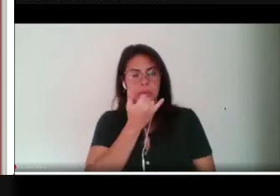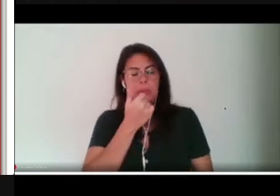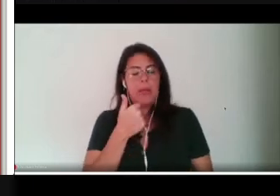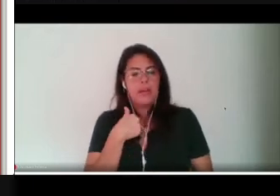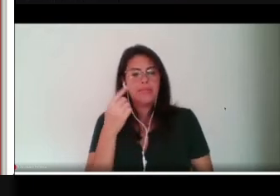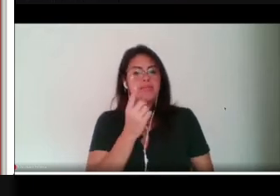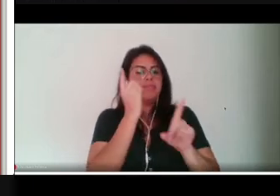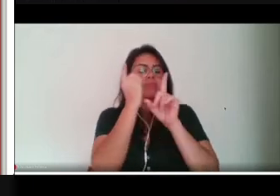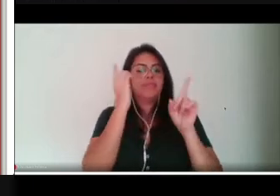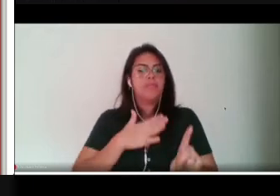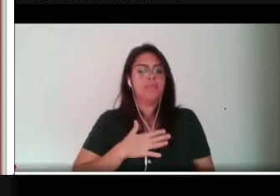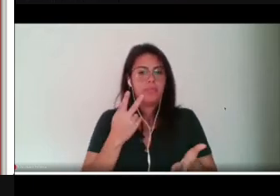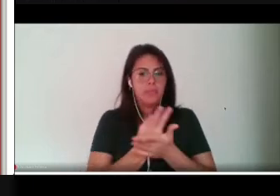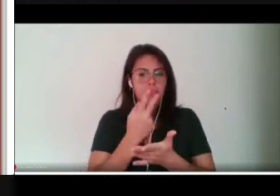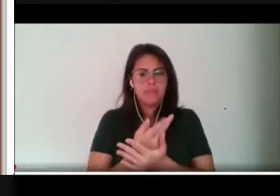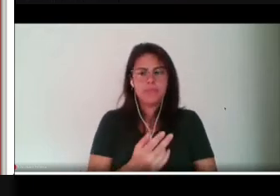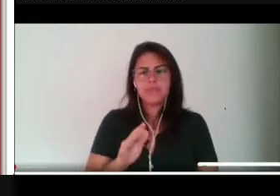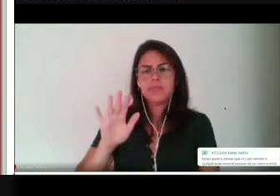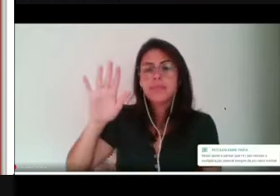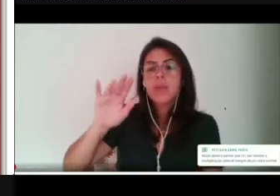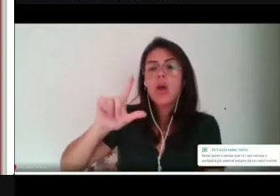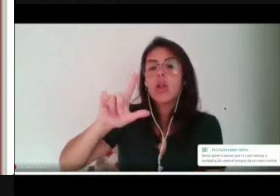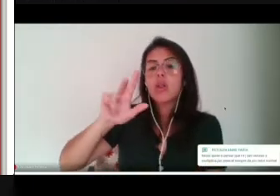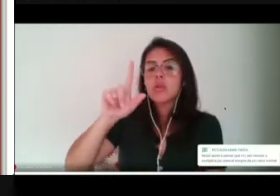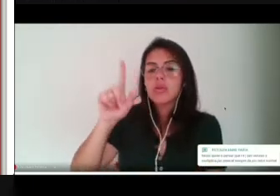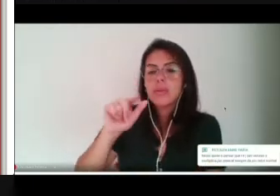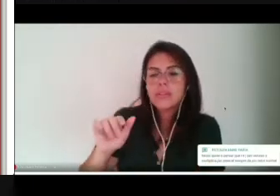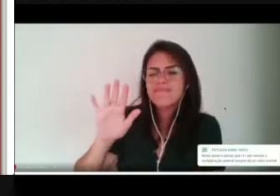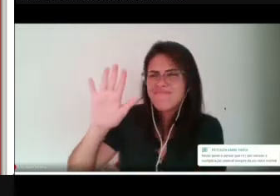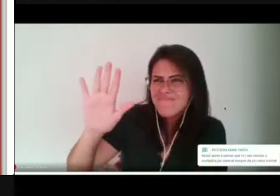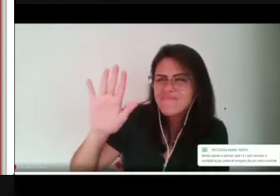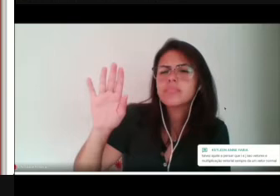professora, do livro